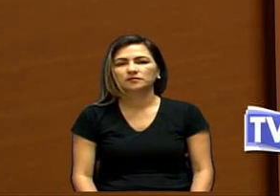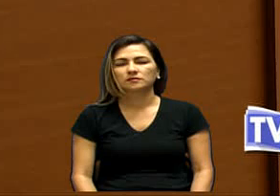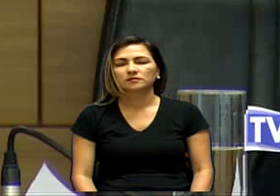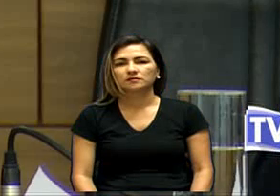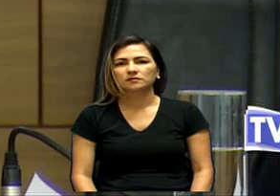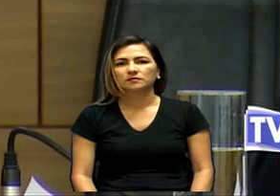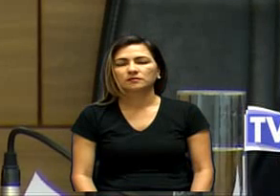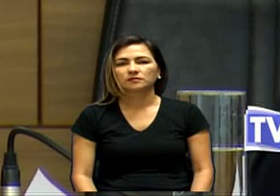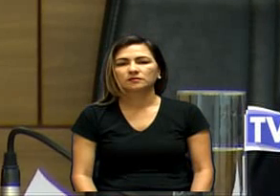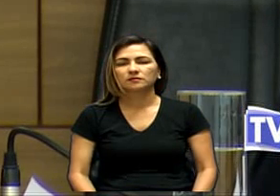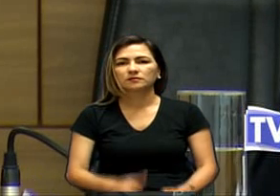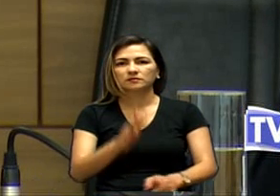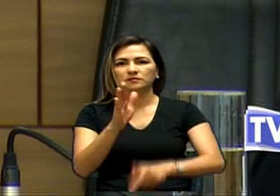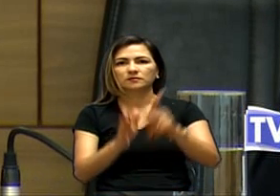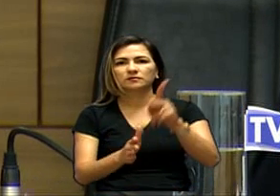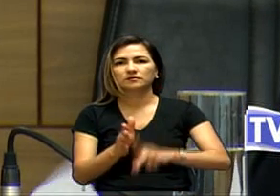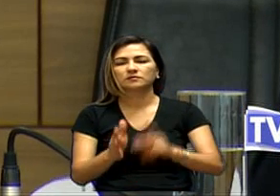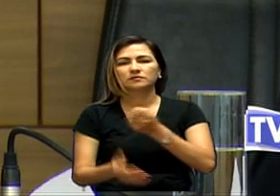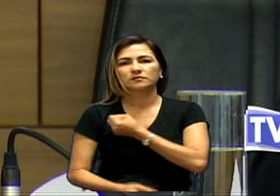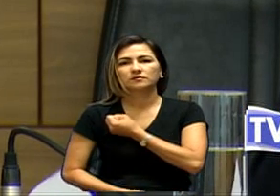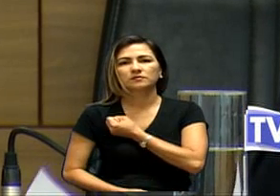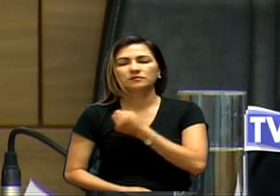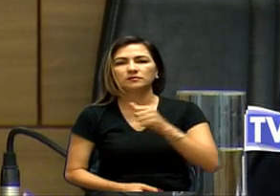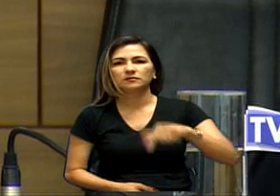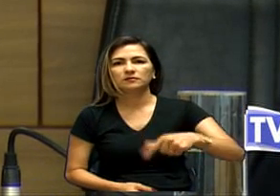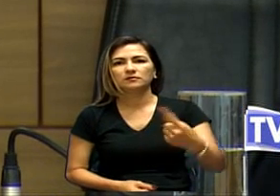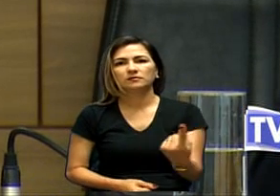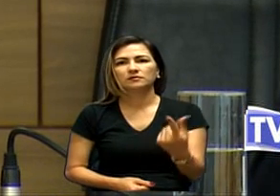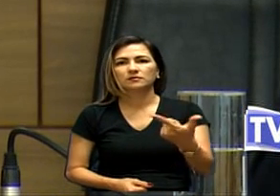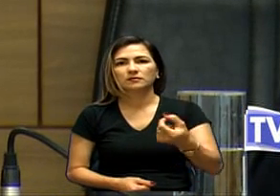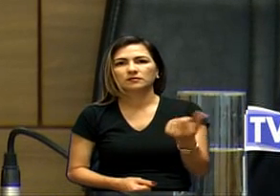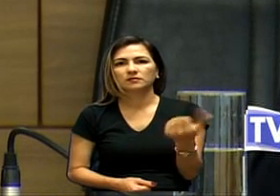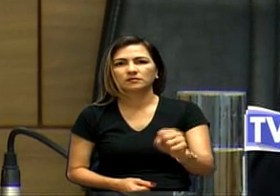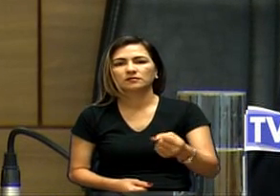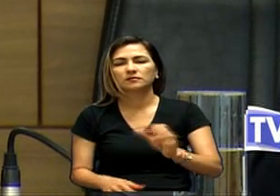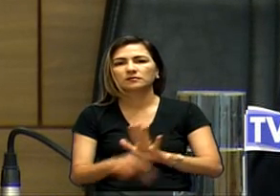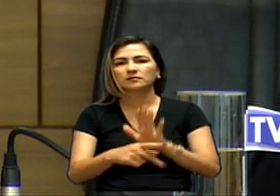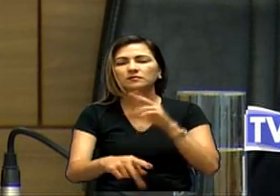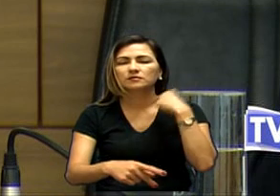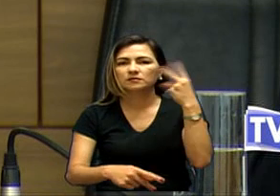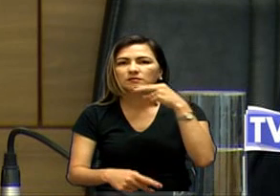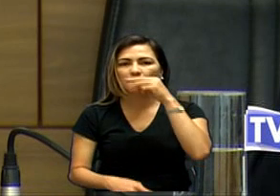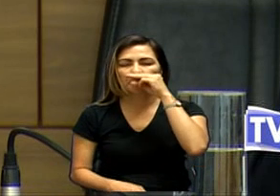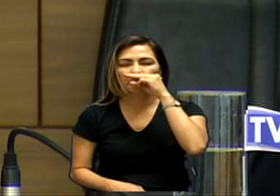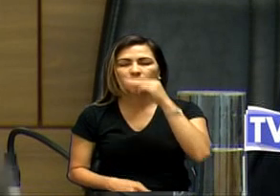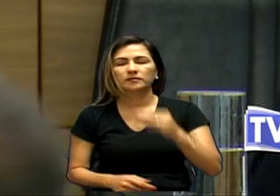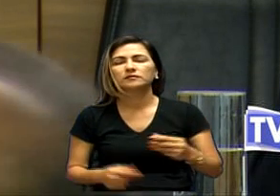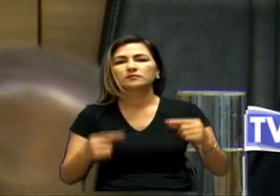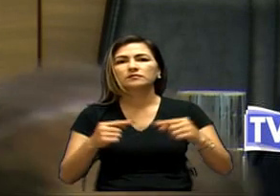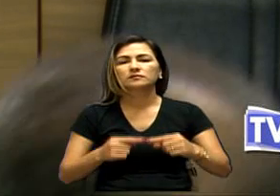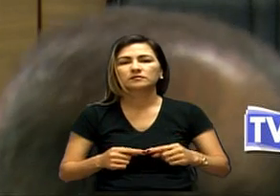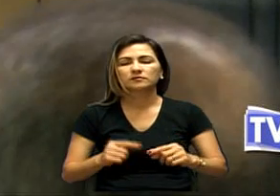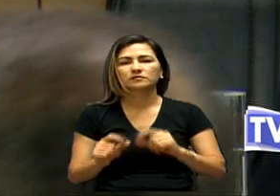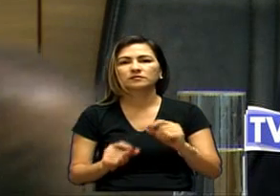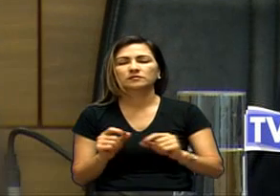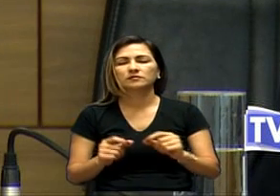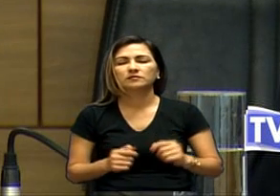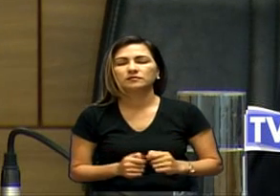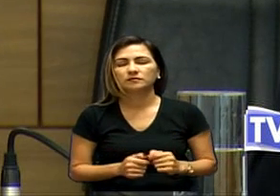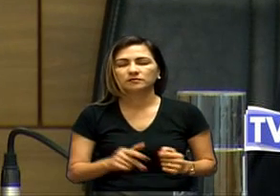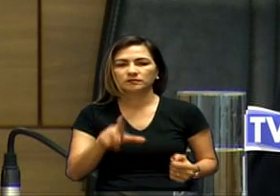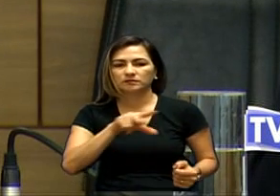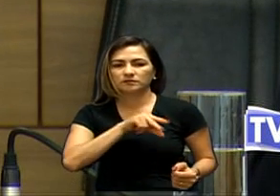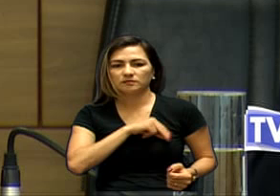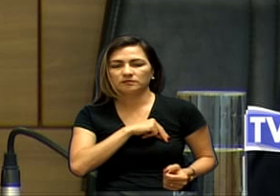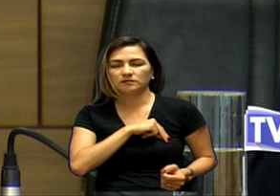Projeto de decreto legislativo 71 de 2018 do vereador Martinez dispõe sobre a concessão de comenda mérito e educação